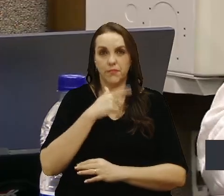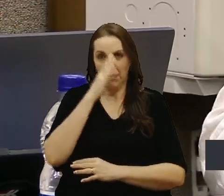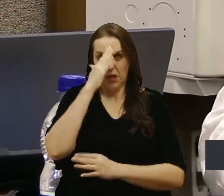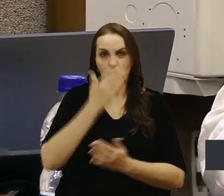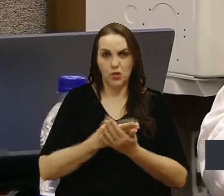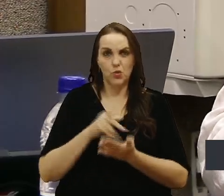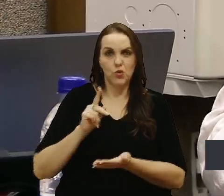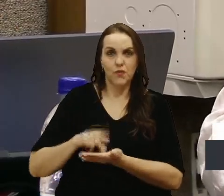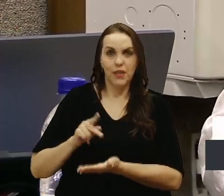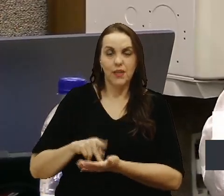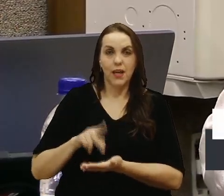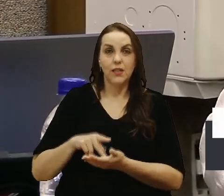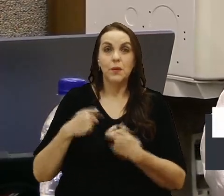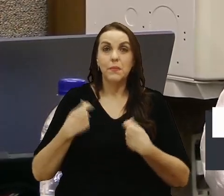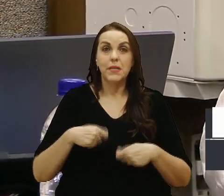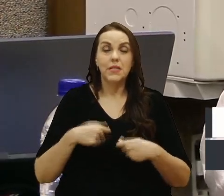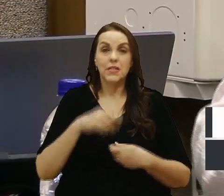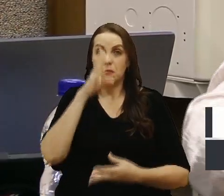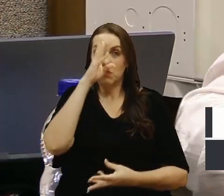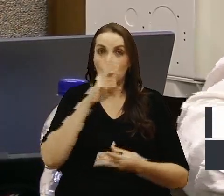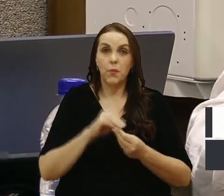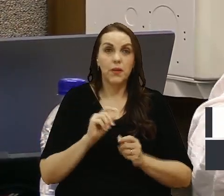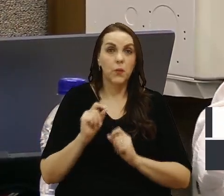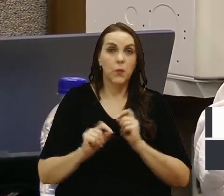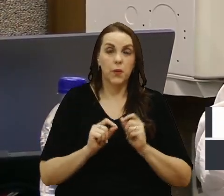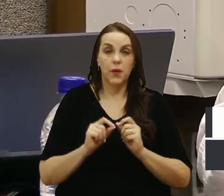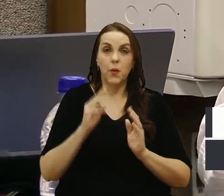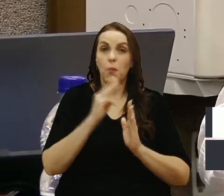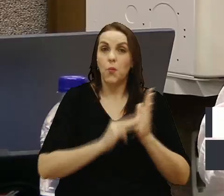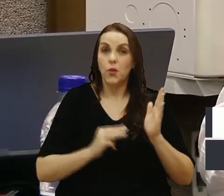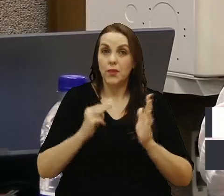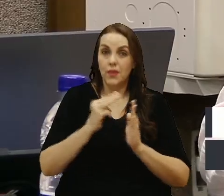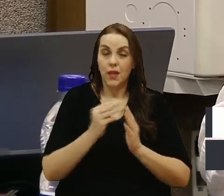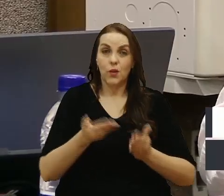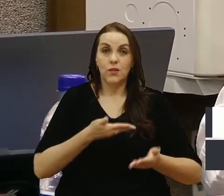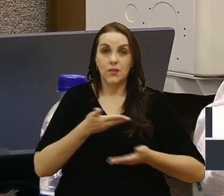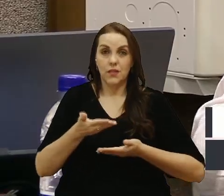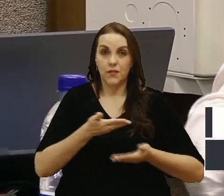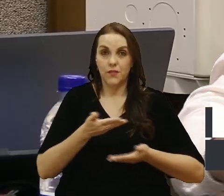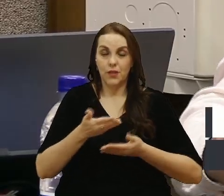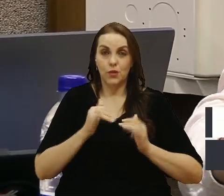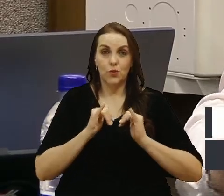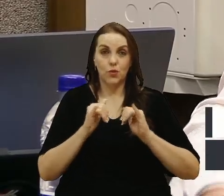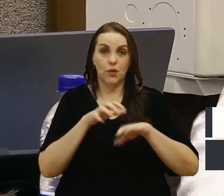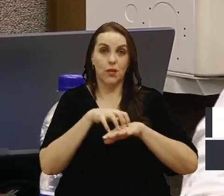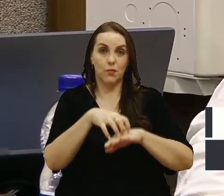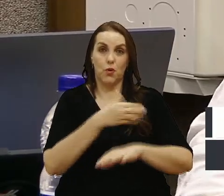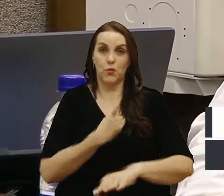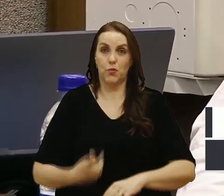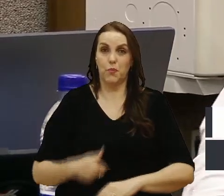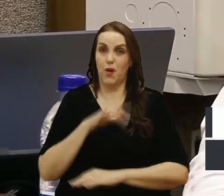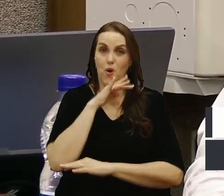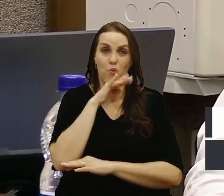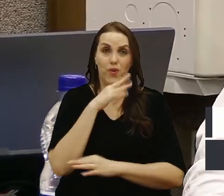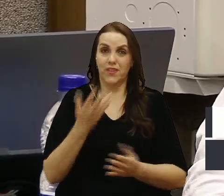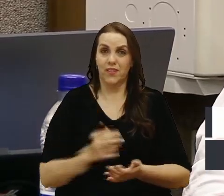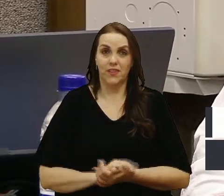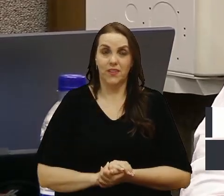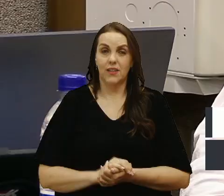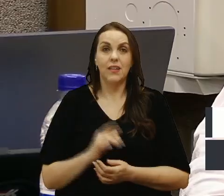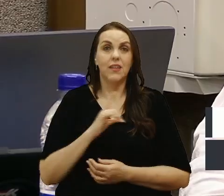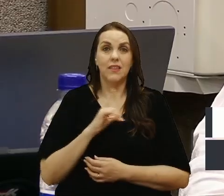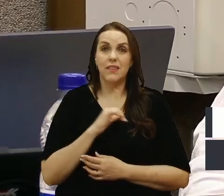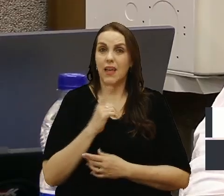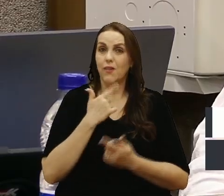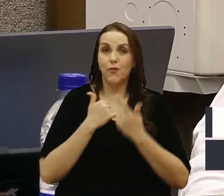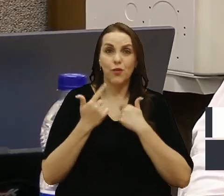é que nós precisamos compreender que o modelo da prestação de serviço de transporte público é muito ruim. Nós podemos ter toda a boa vontade do